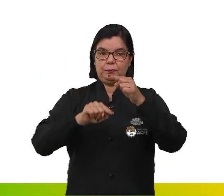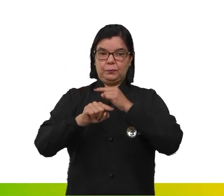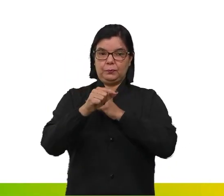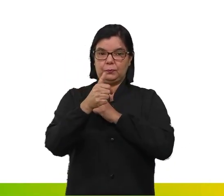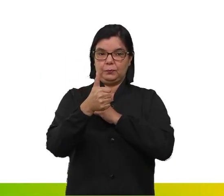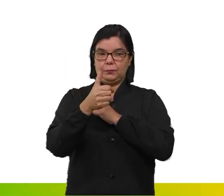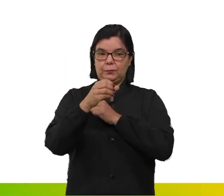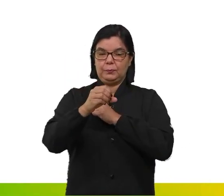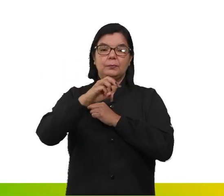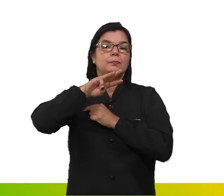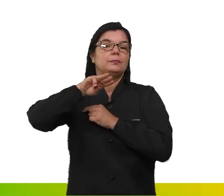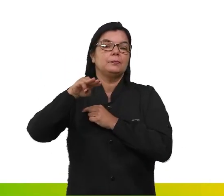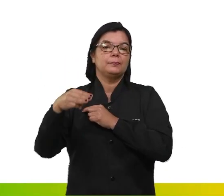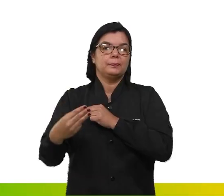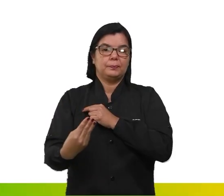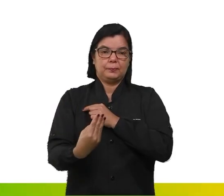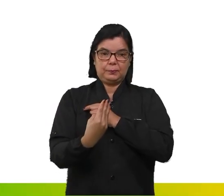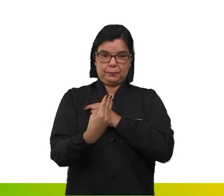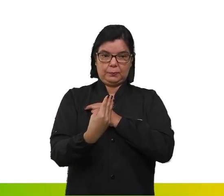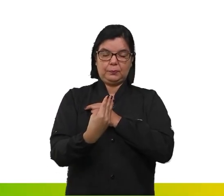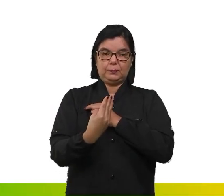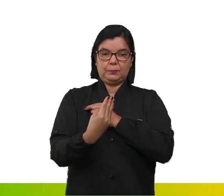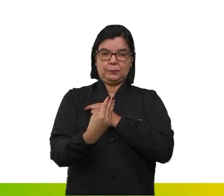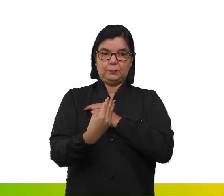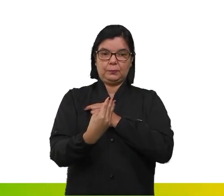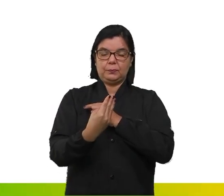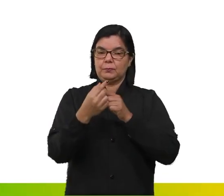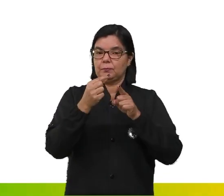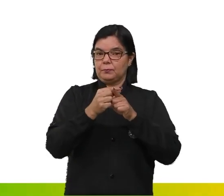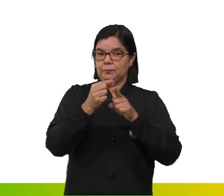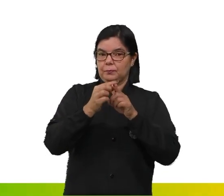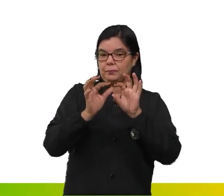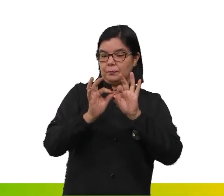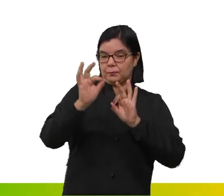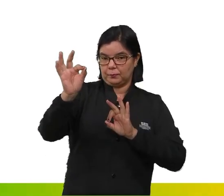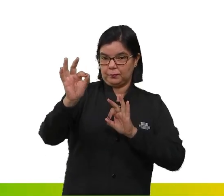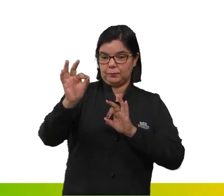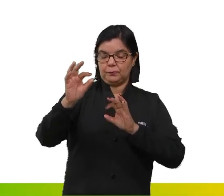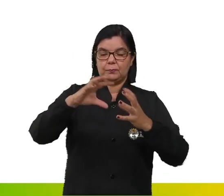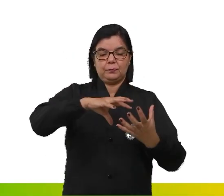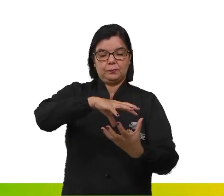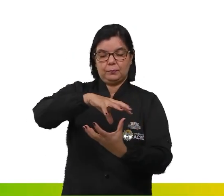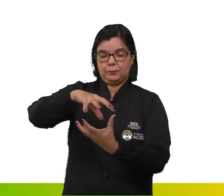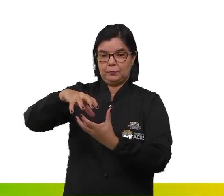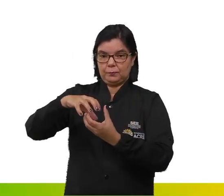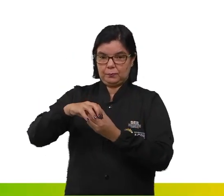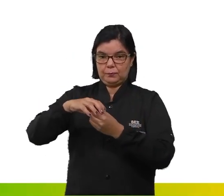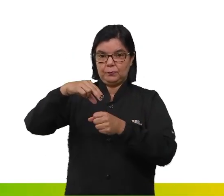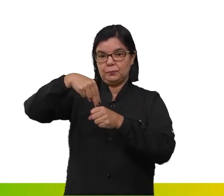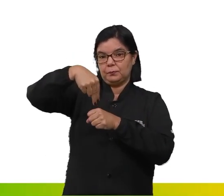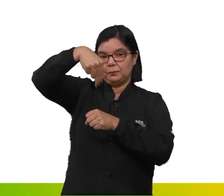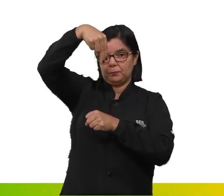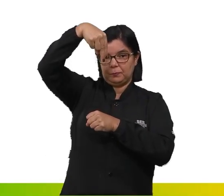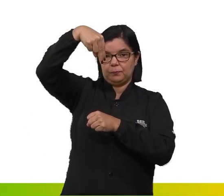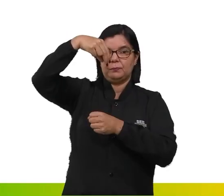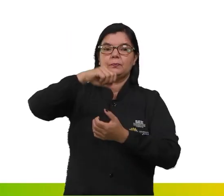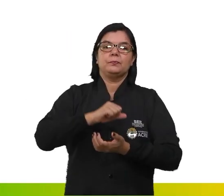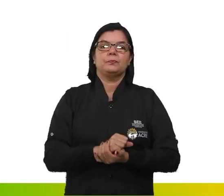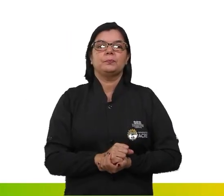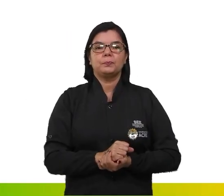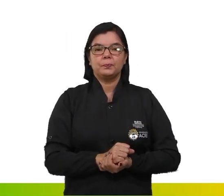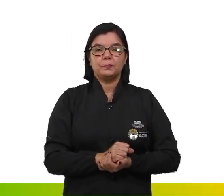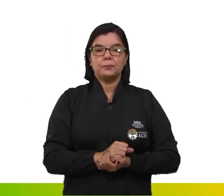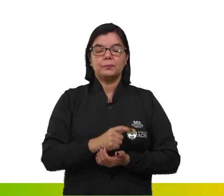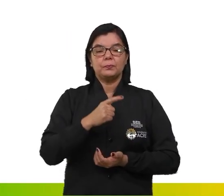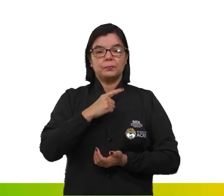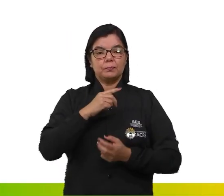seja, pega uma dessas 10 milhões de partes da distância do Polo Norte ao Equador pelo meridiano que passa